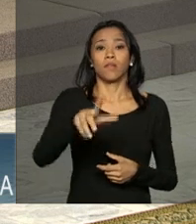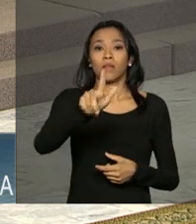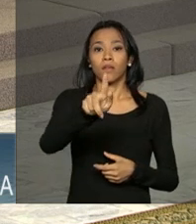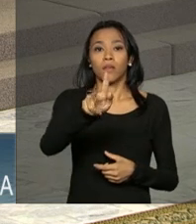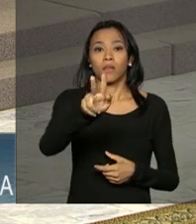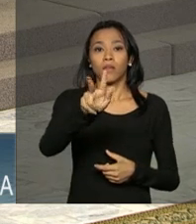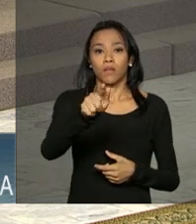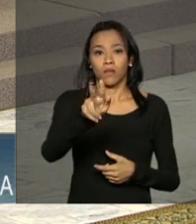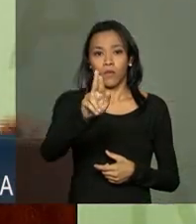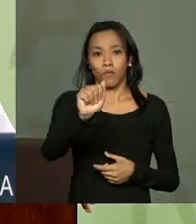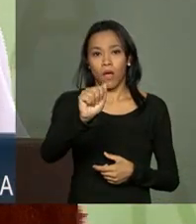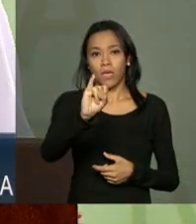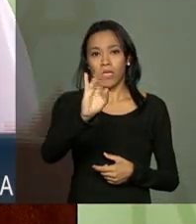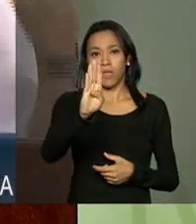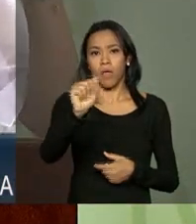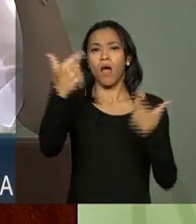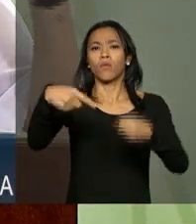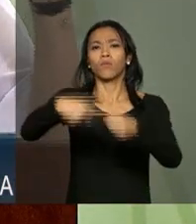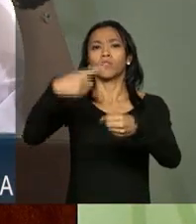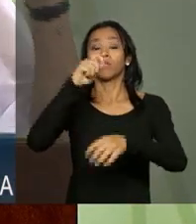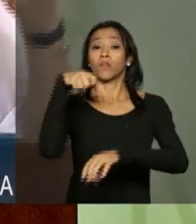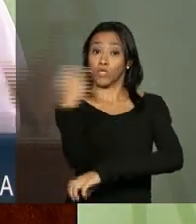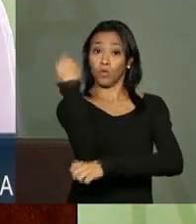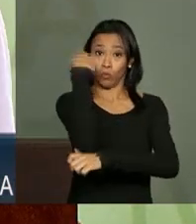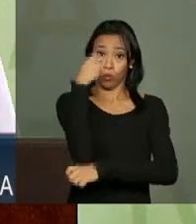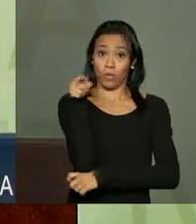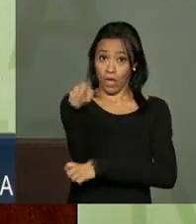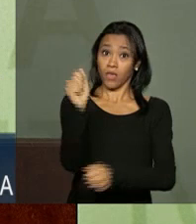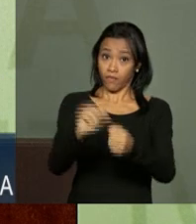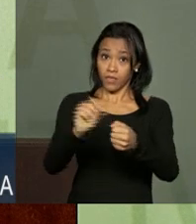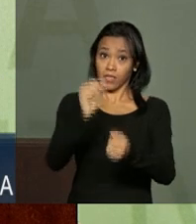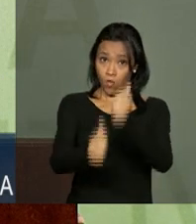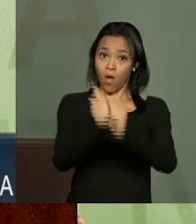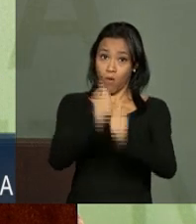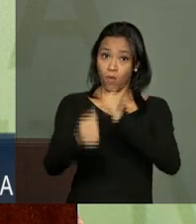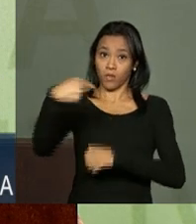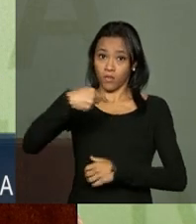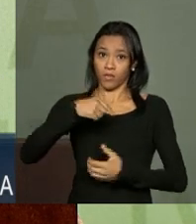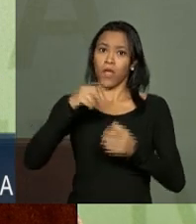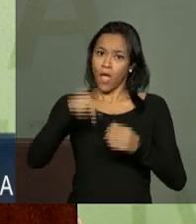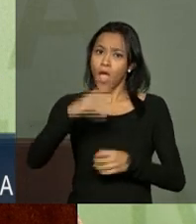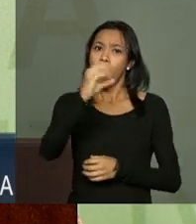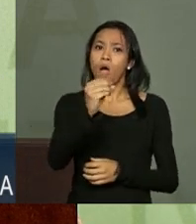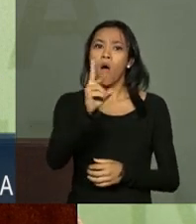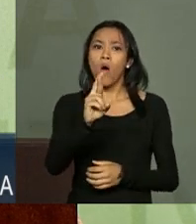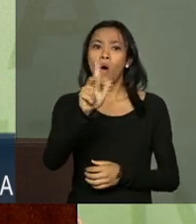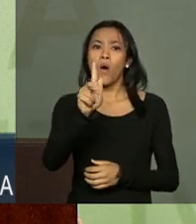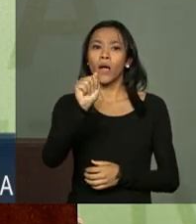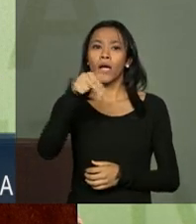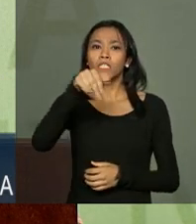Rio Grande do Sul, que produzia aquele arroz. É um arroz orgânico, de